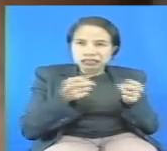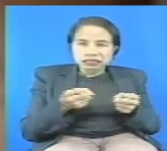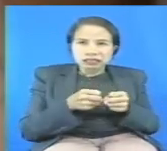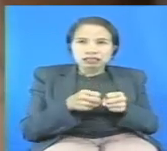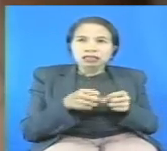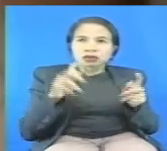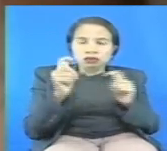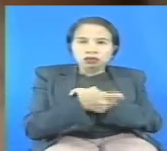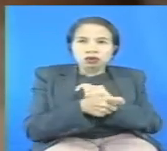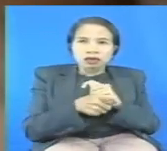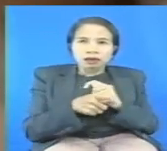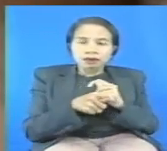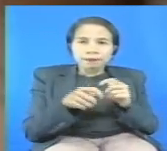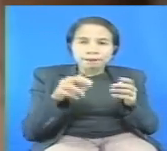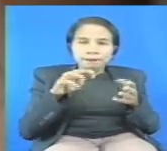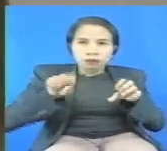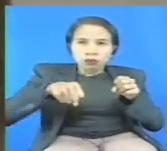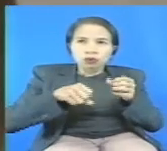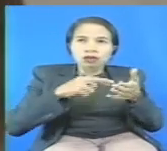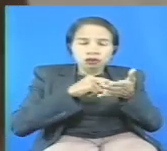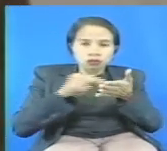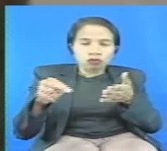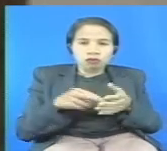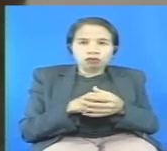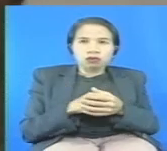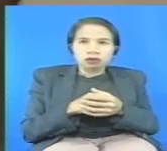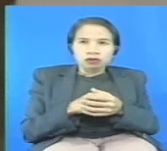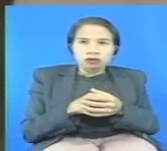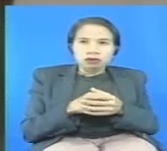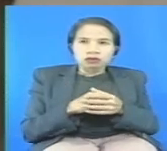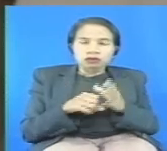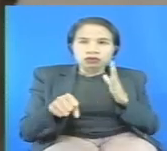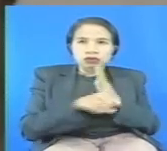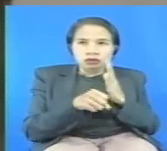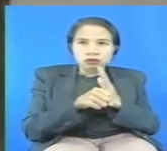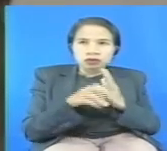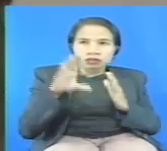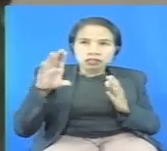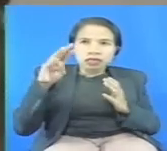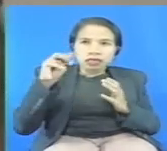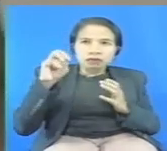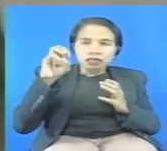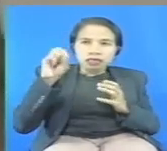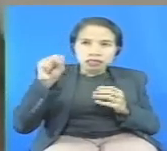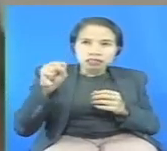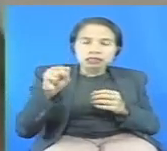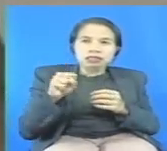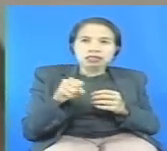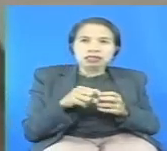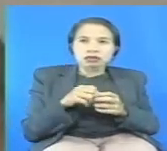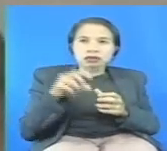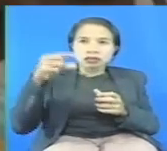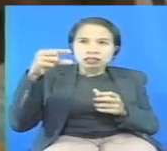troca motor na contact. Enquanto suspeito ZMS no ZGS, halona